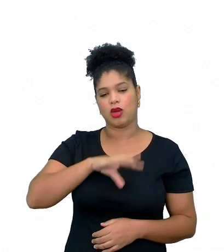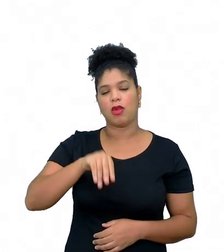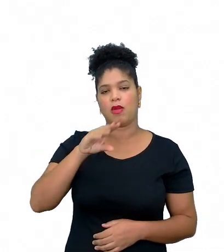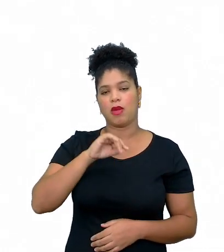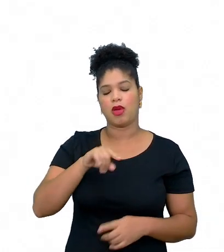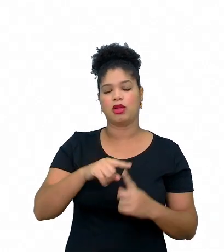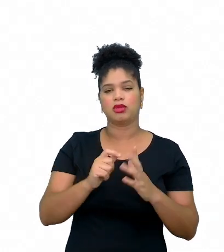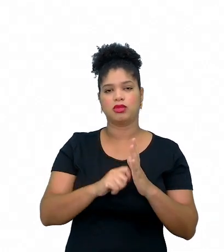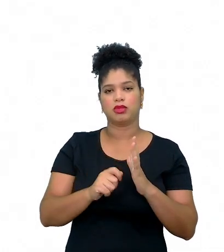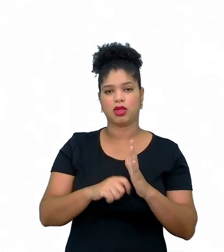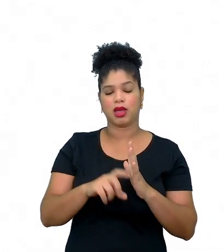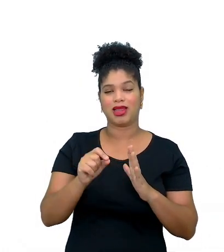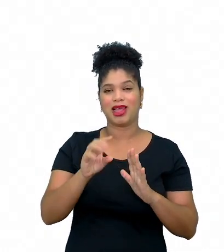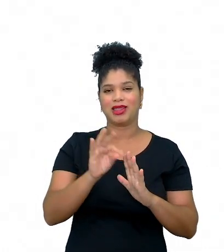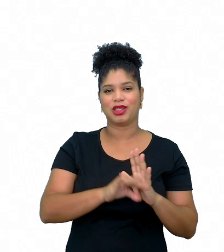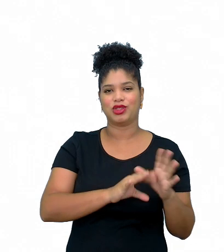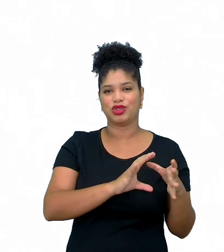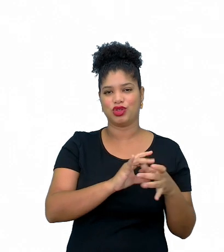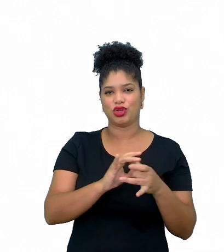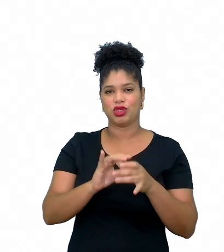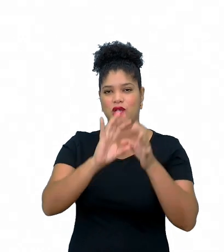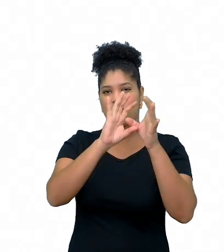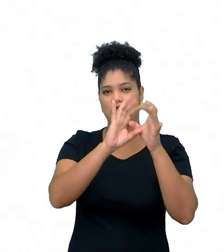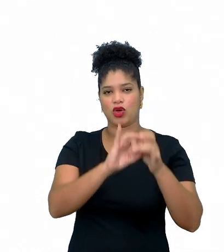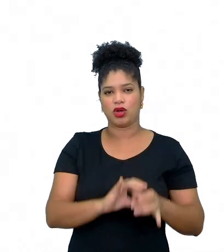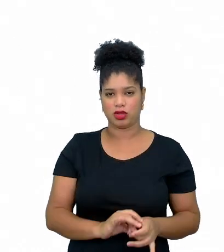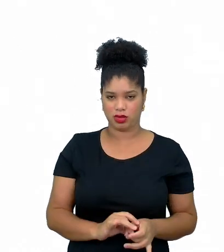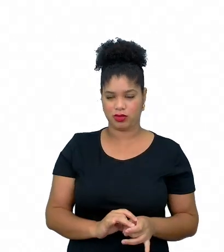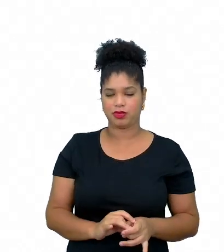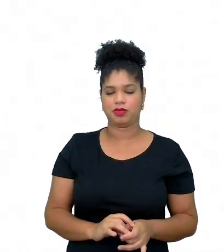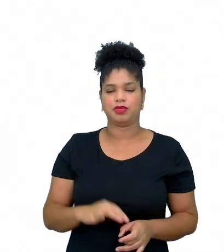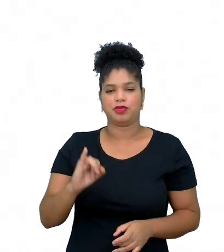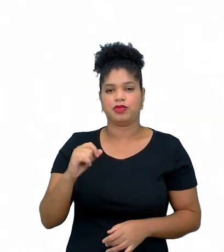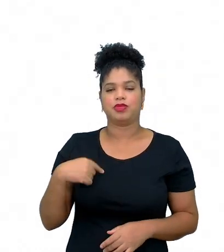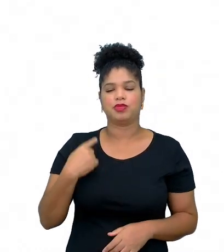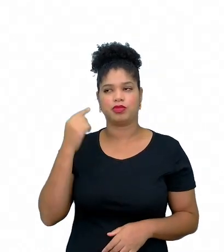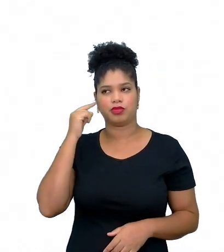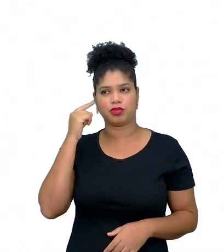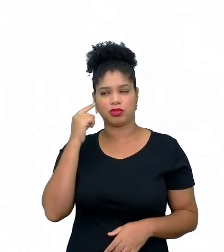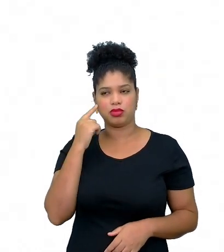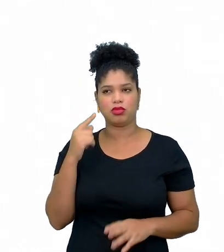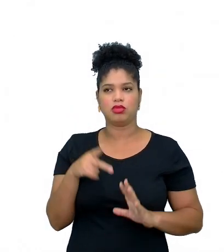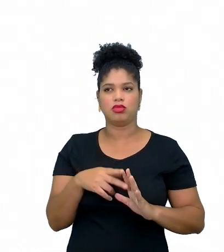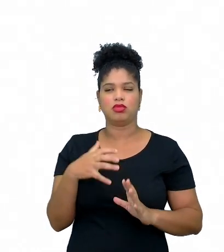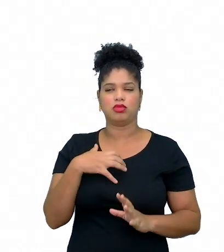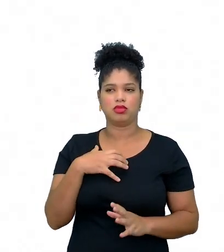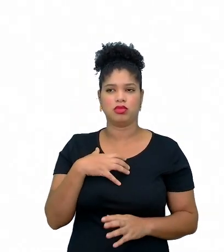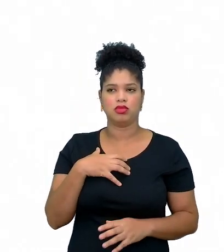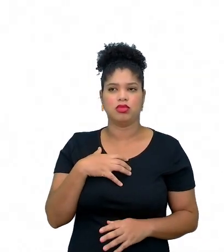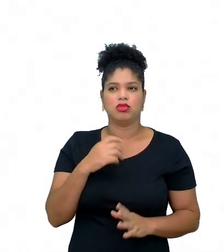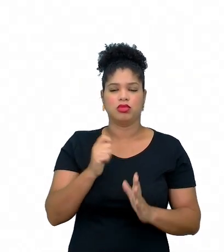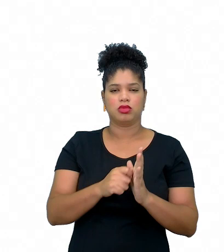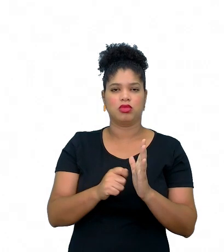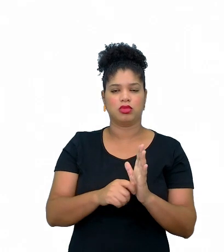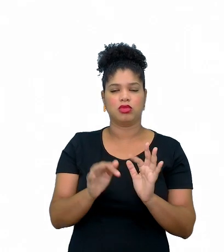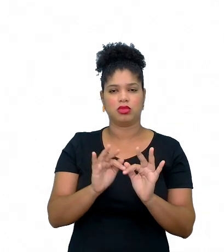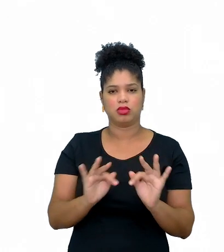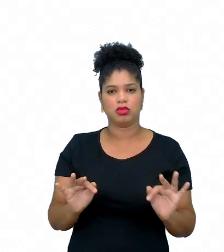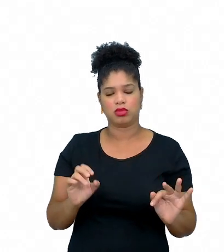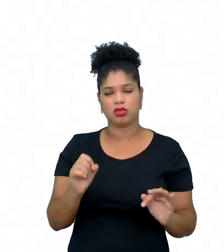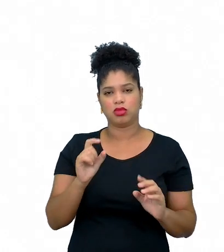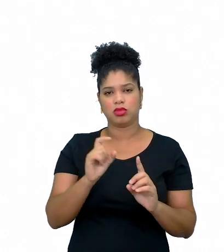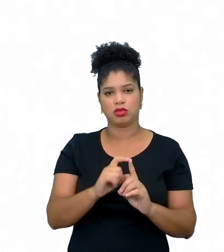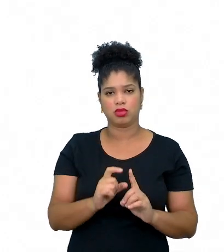coesos e coerentes. Então, quando nós pensamos a forma linguística, quando nós pensamos nas frases, nas palavras,